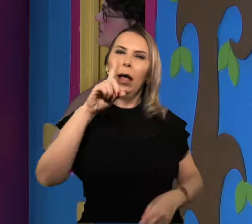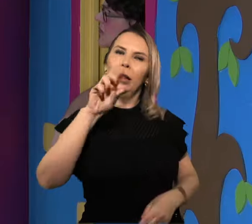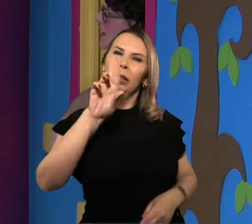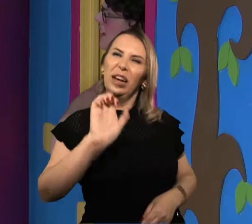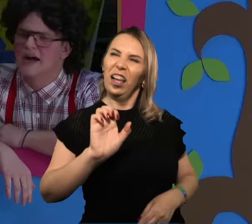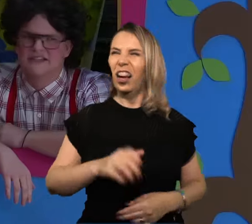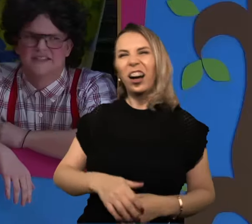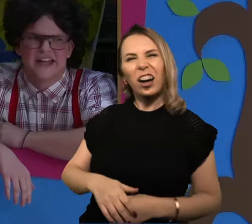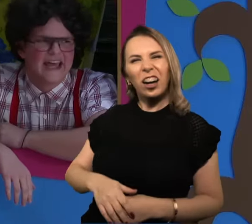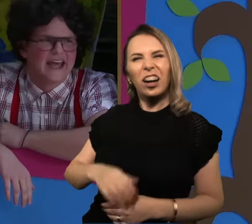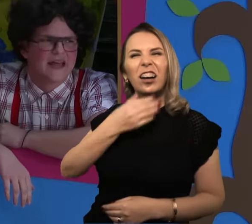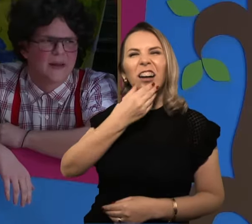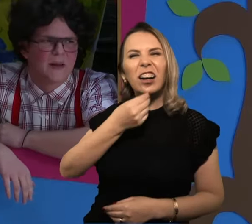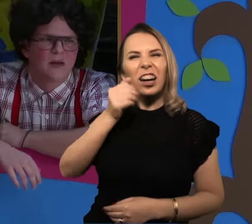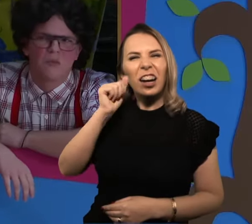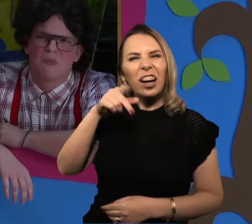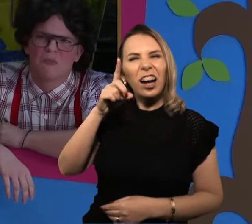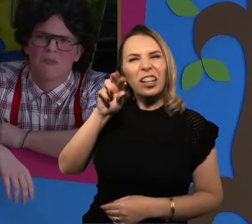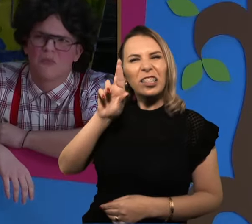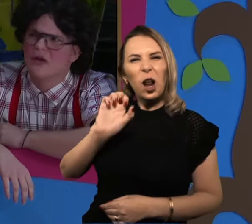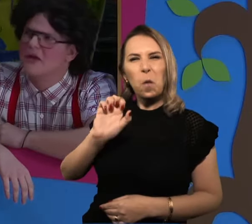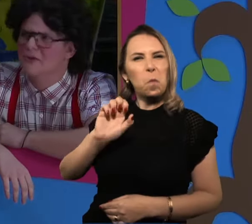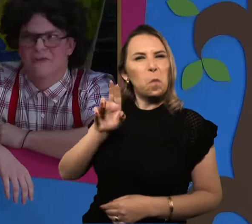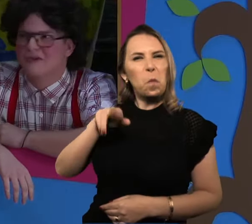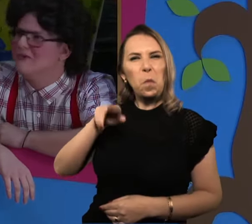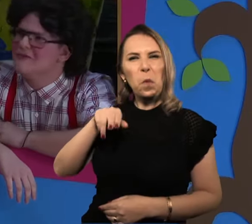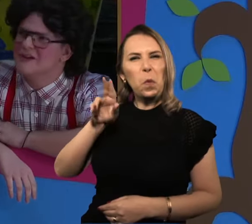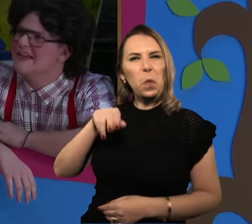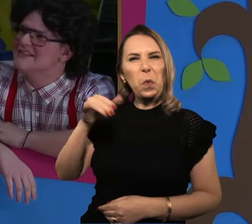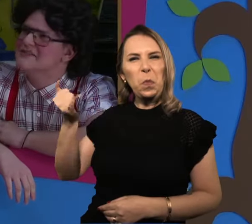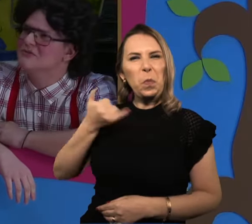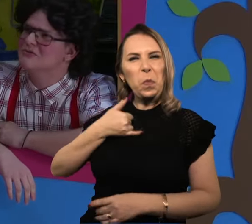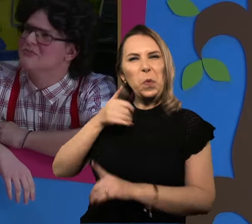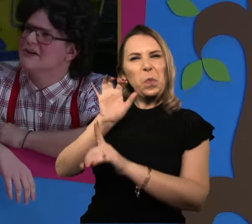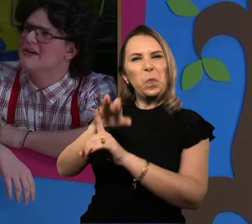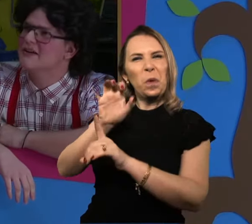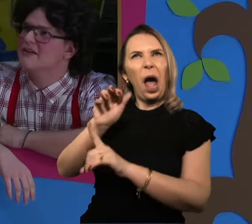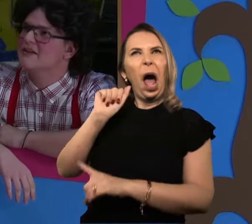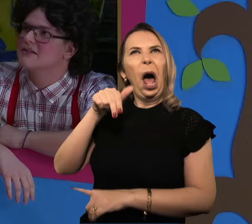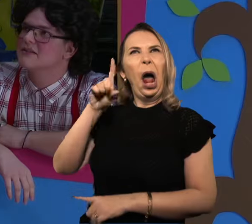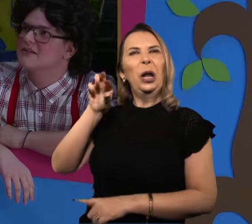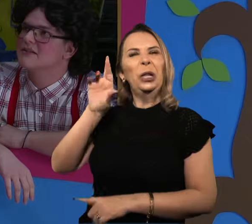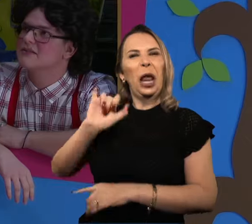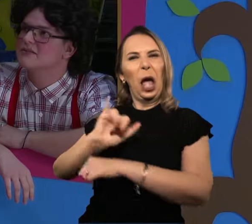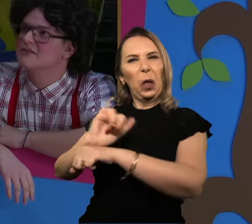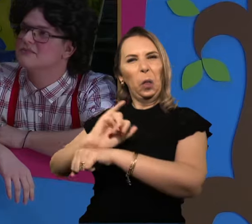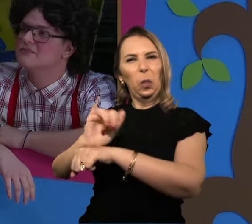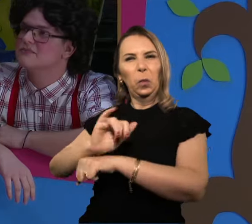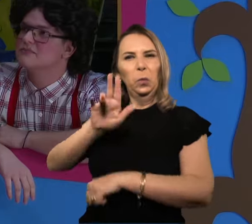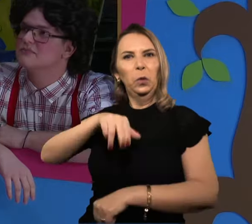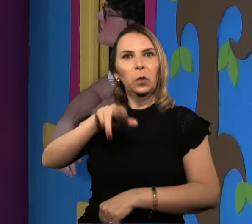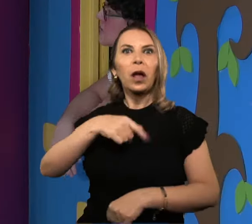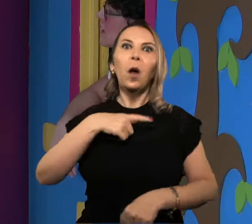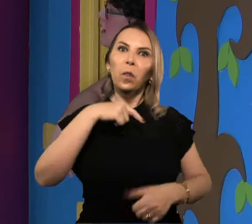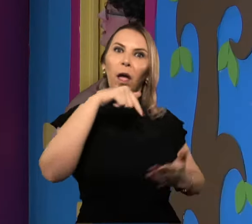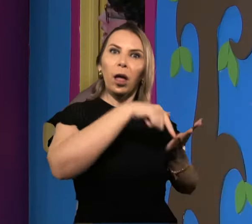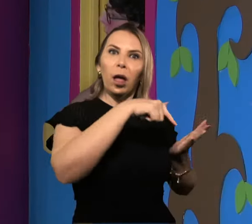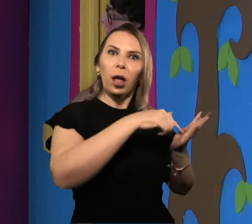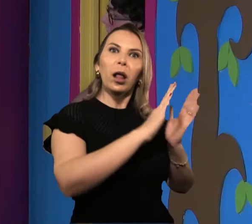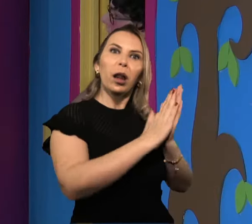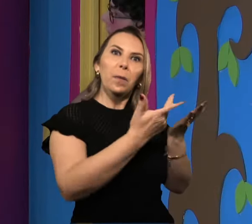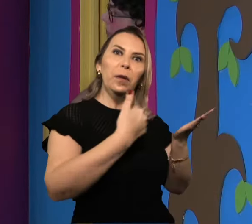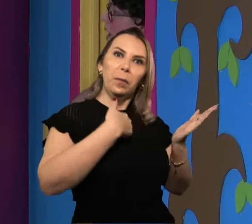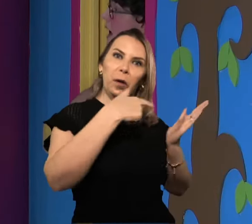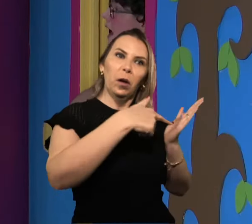André. André? Eu nunca ouvi falar desse youtuber. Ah, não, ele não é um youtuber, não. Ele tá aqui